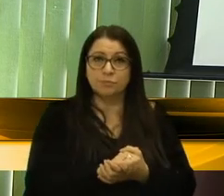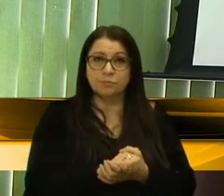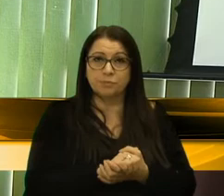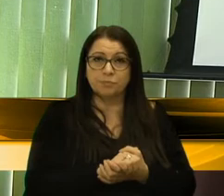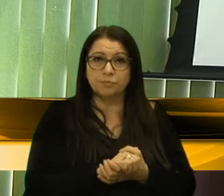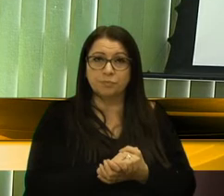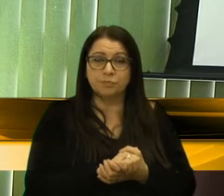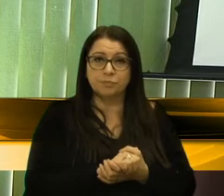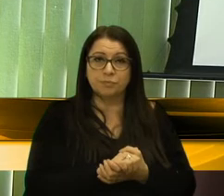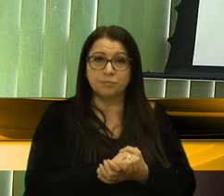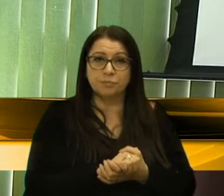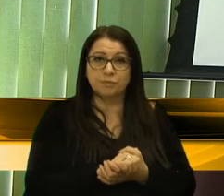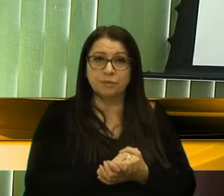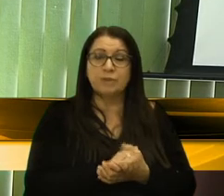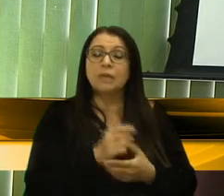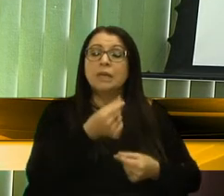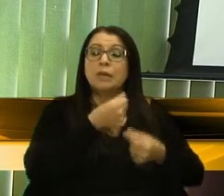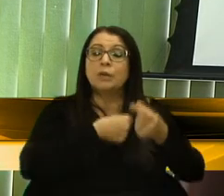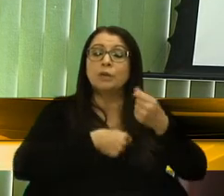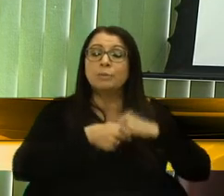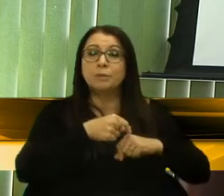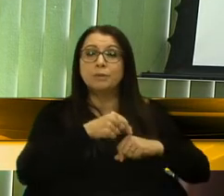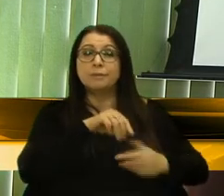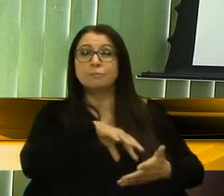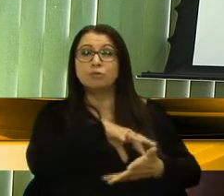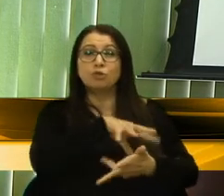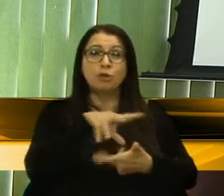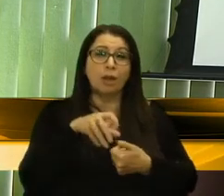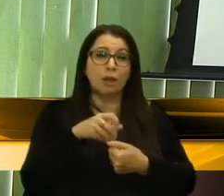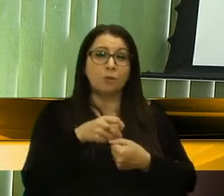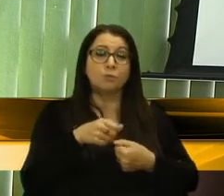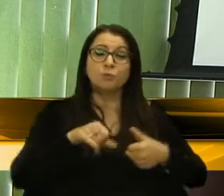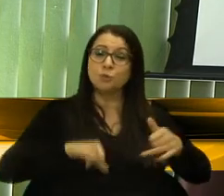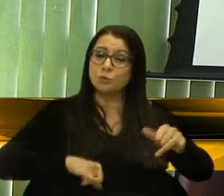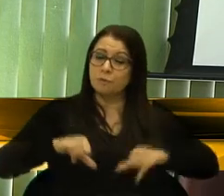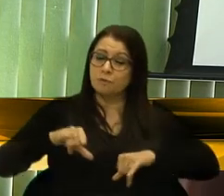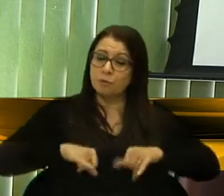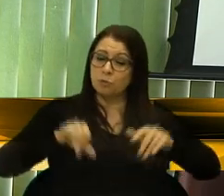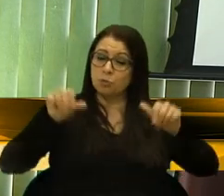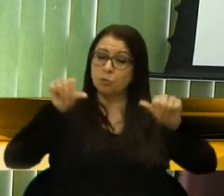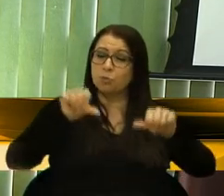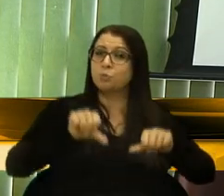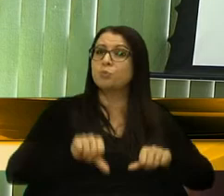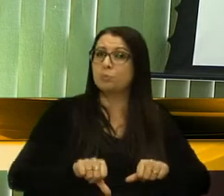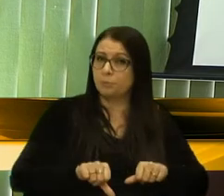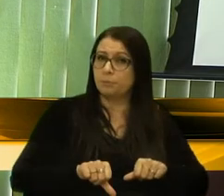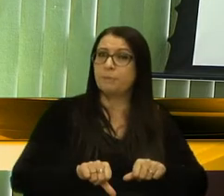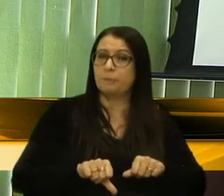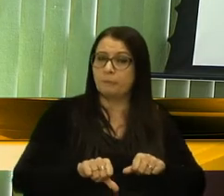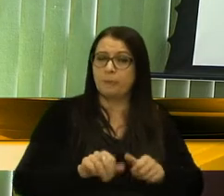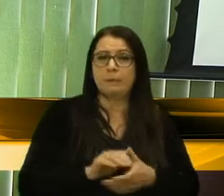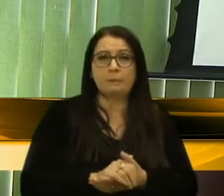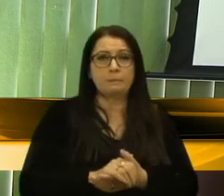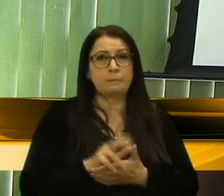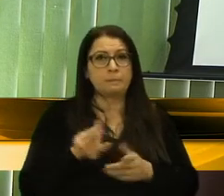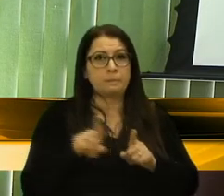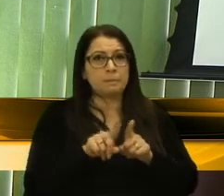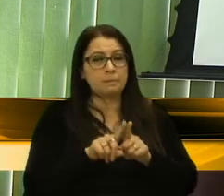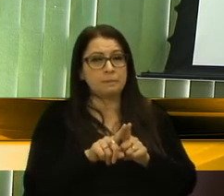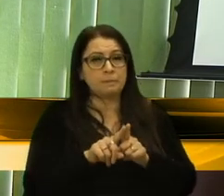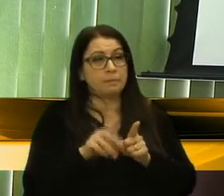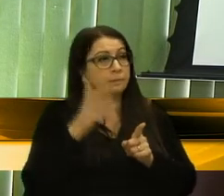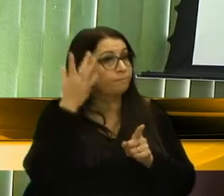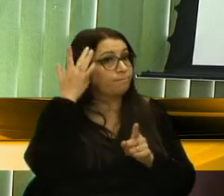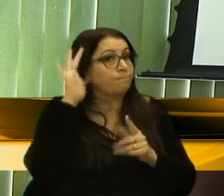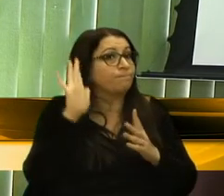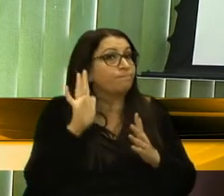onde que a economia mundial sofreu um baque muito forte. Então, a gente também não